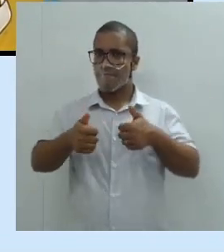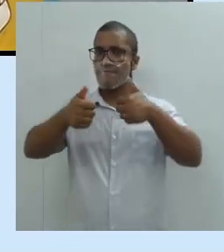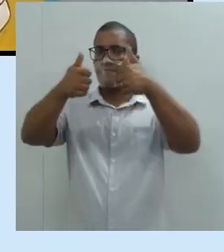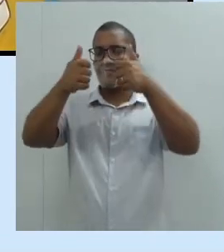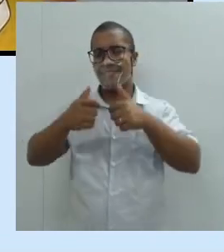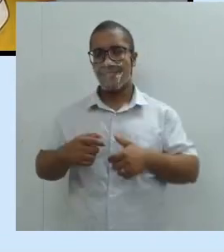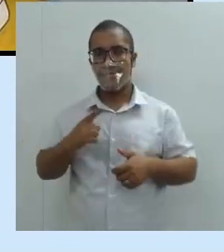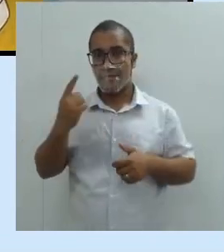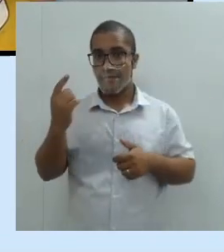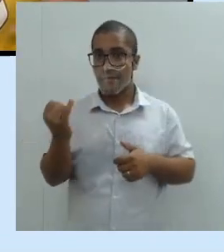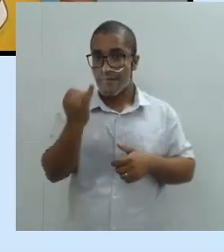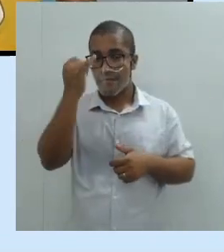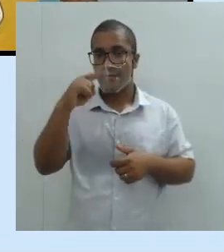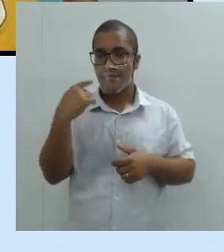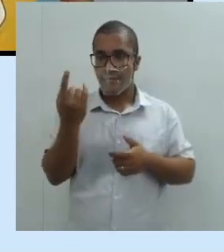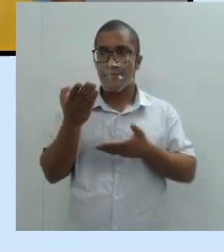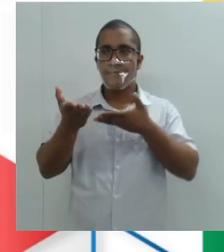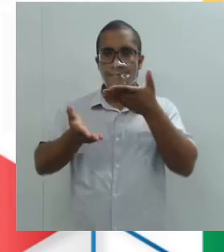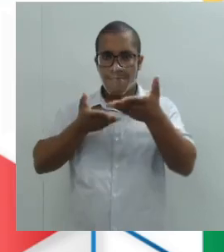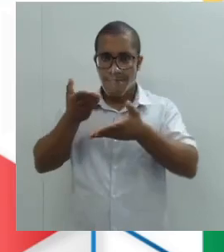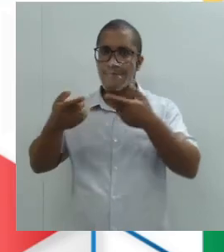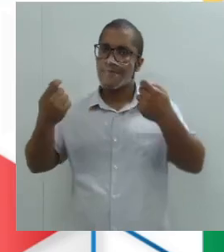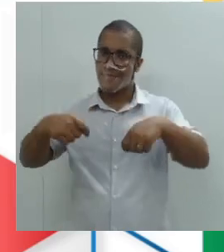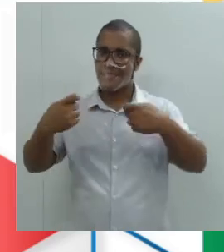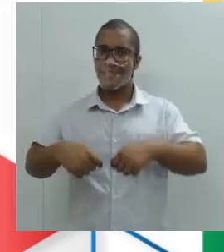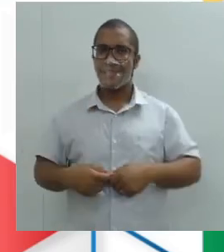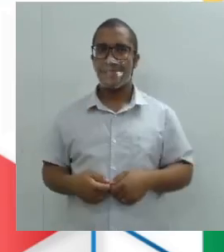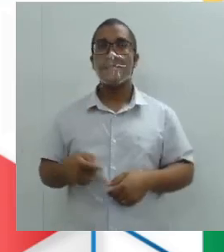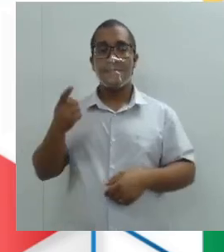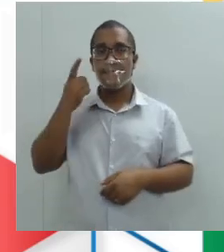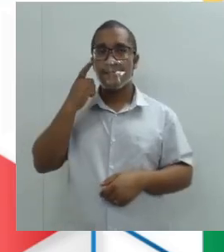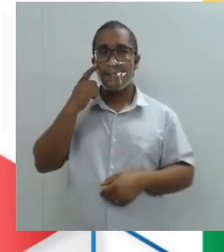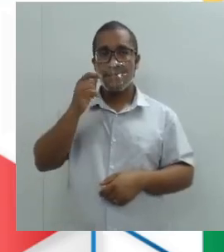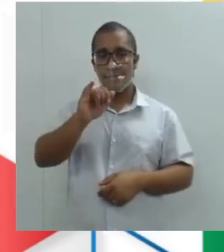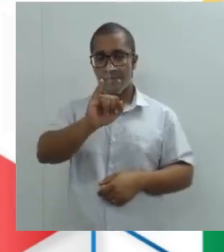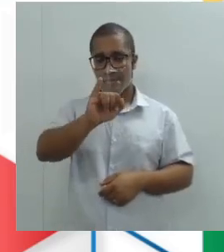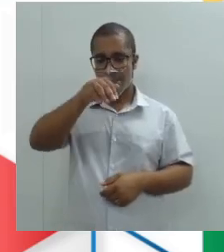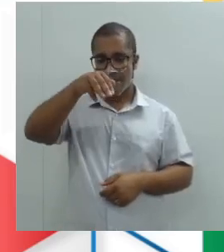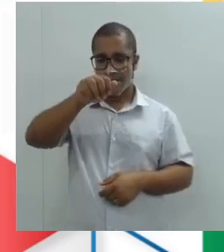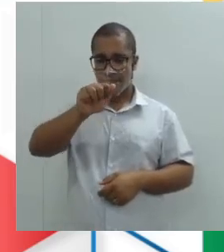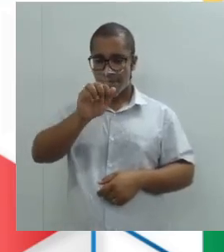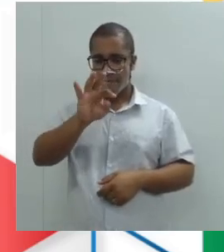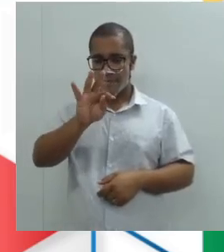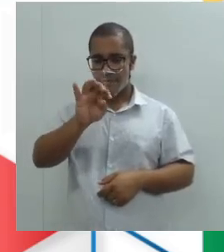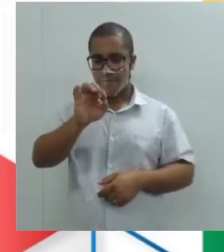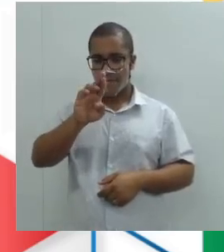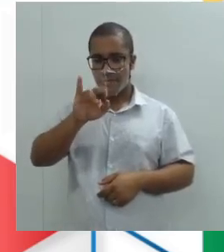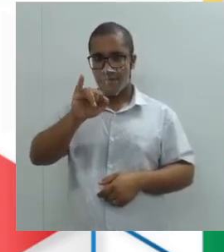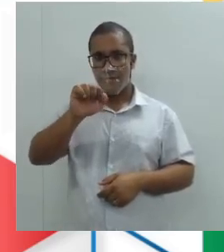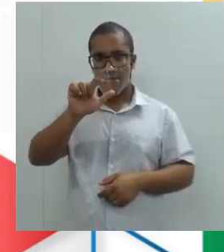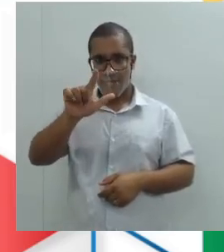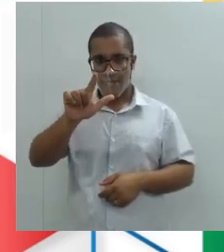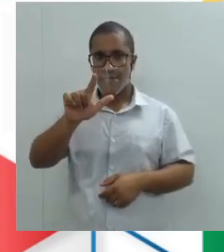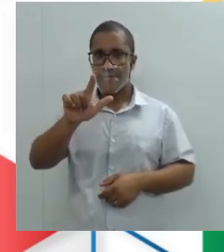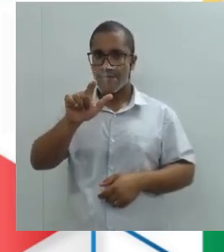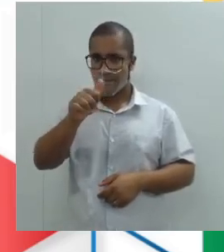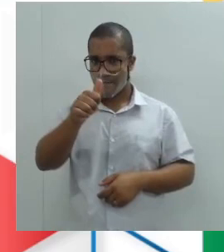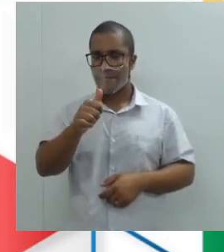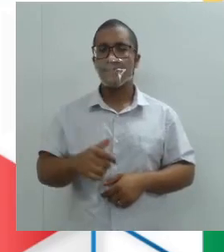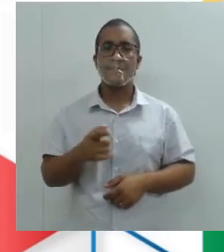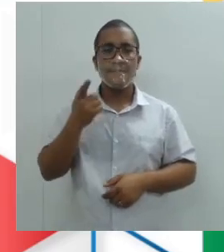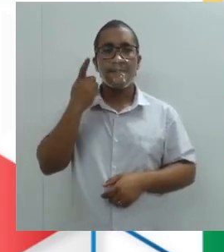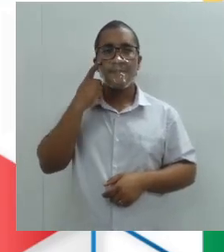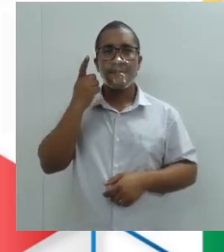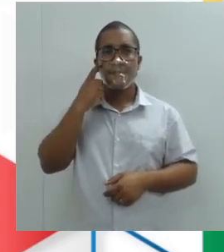gente preservar, tá bom? Vamos para imaterial? Que é agora que é mais abrangente, tá certo? Pois não requer